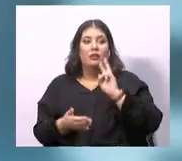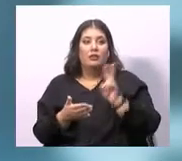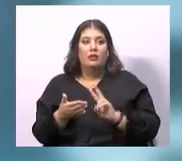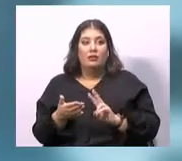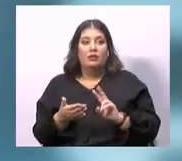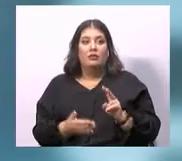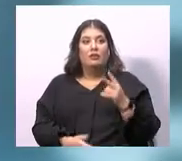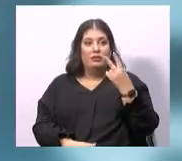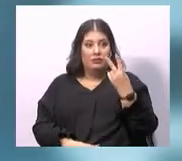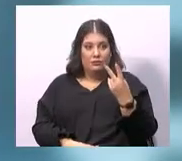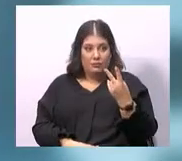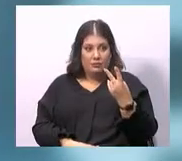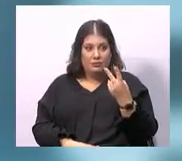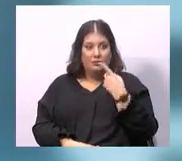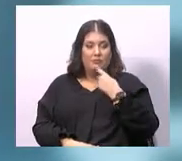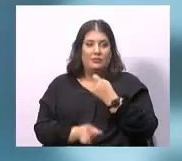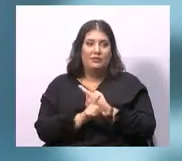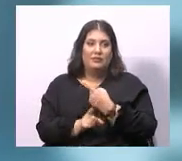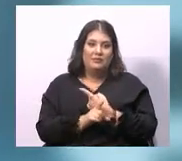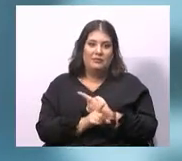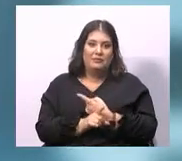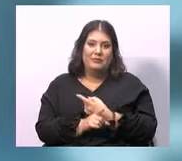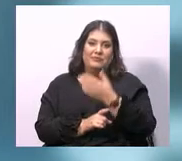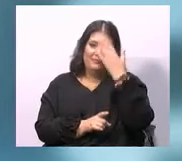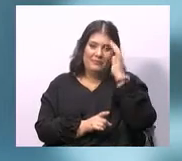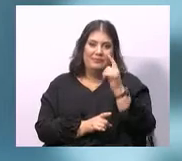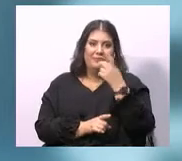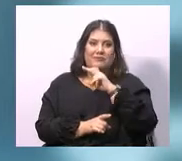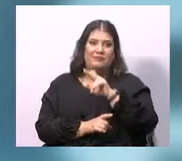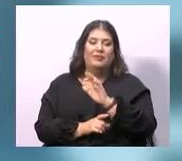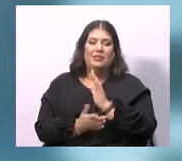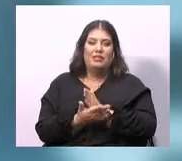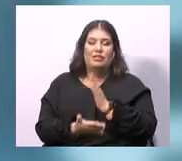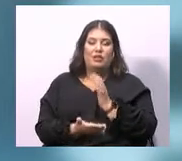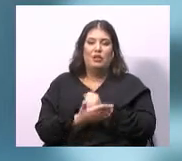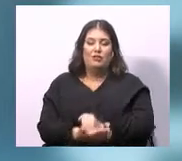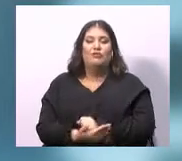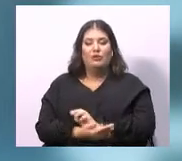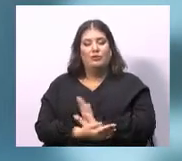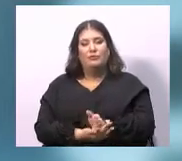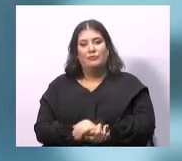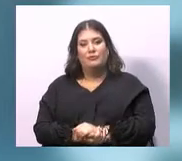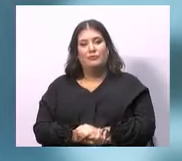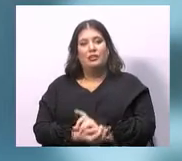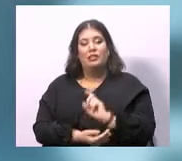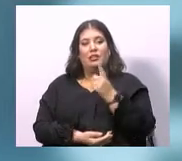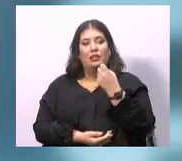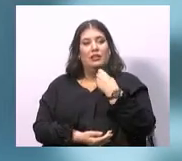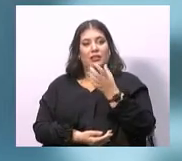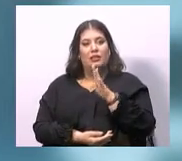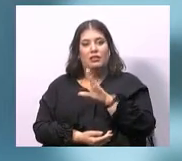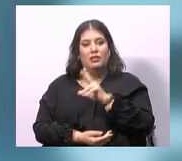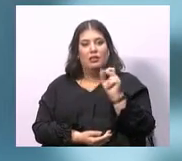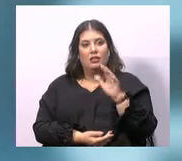2 e-mails que fazem precisamente a mesma questão e acho que uma única resposta vai ajudar estes 2 telespectadores. O primeiro chama-se João,